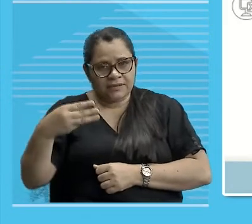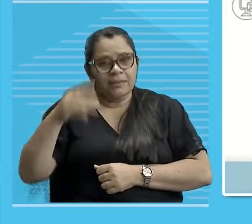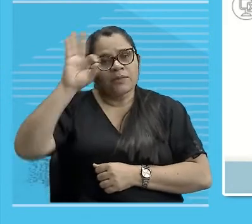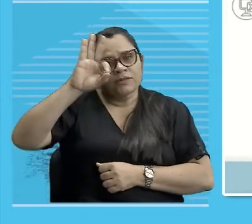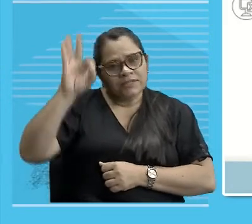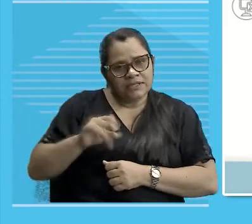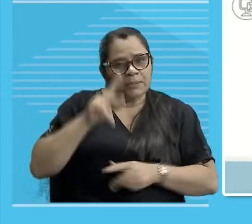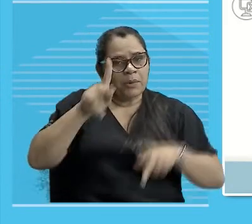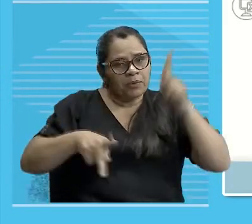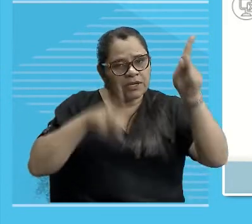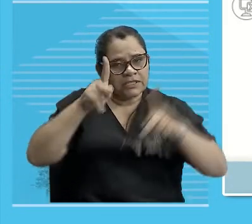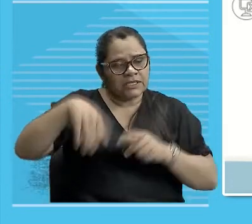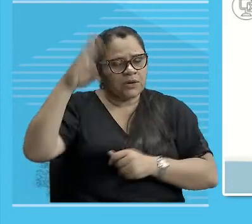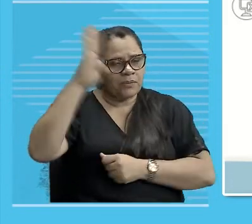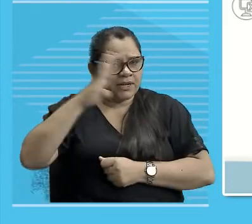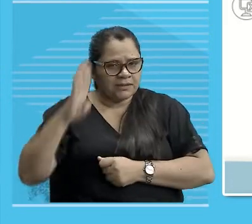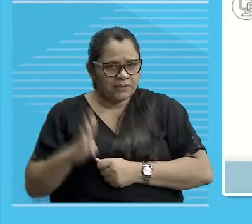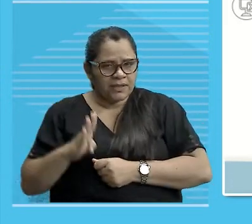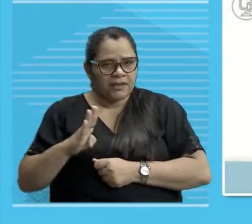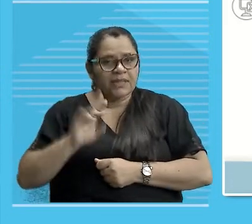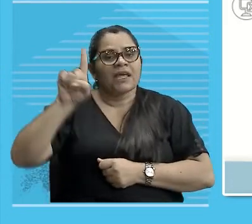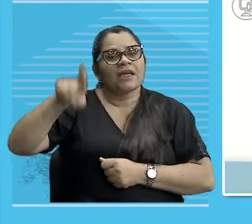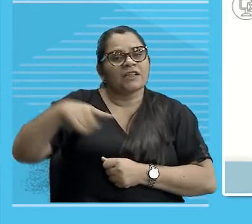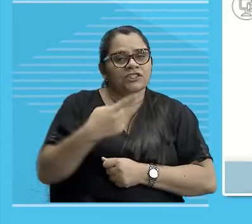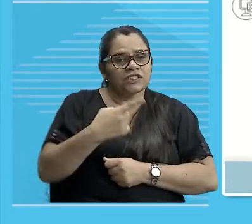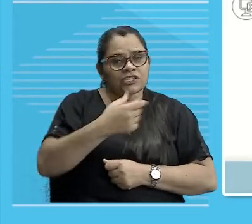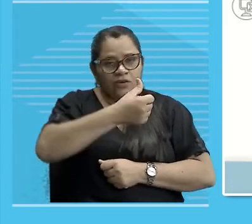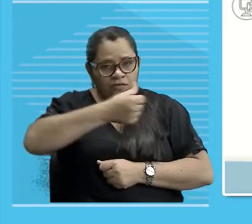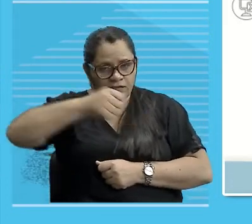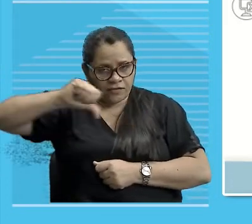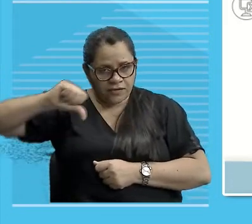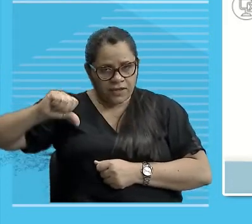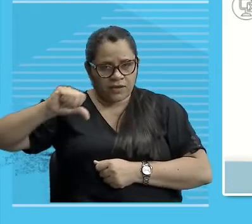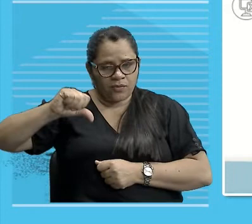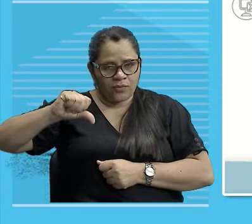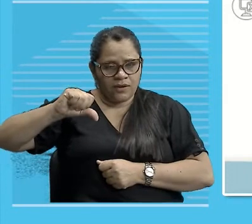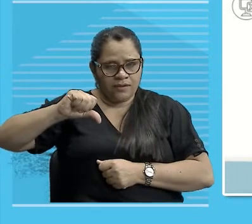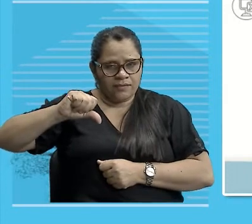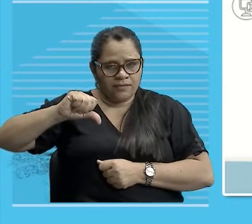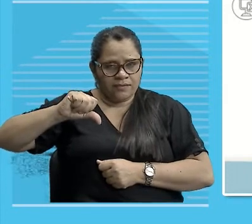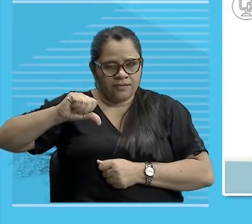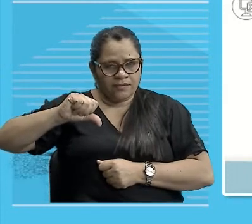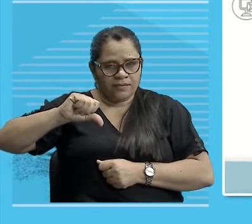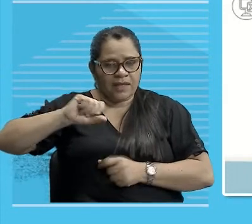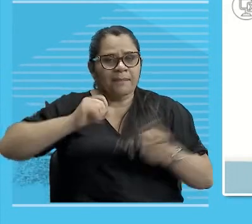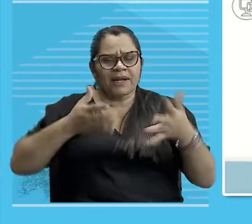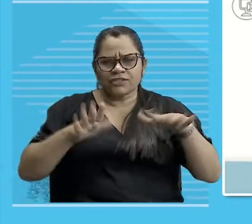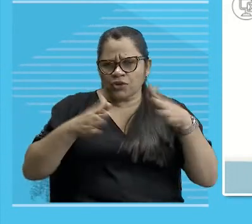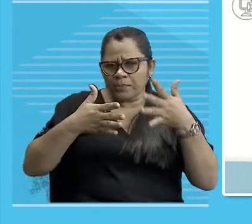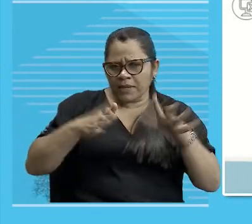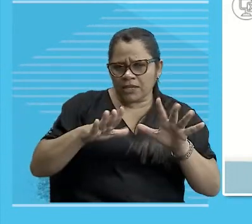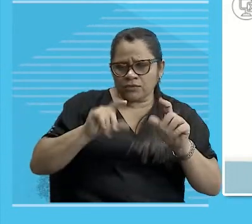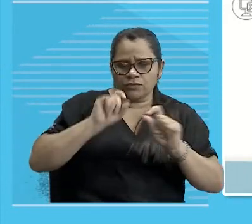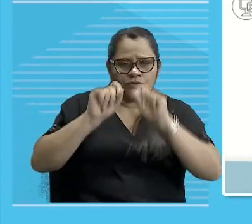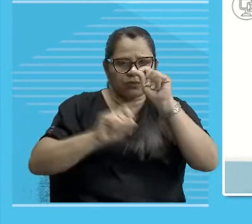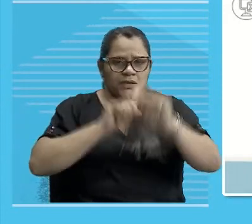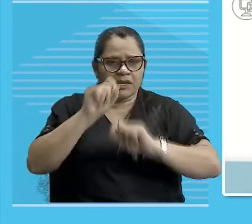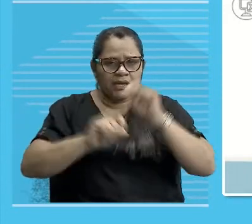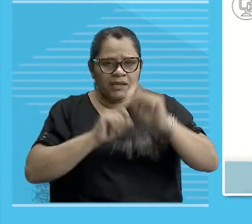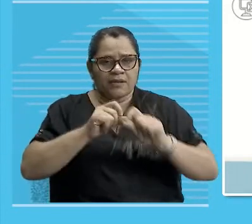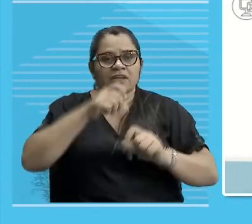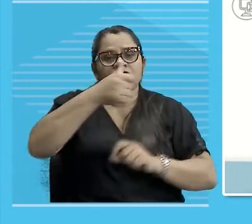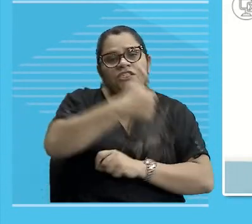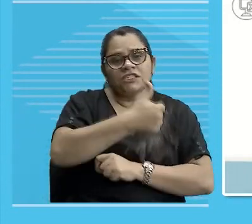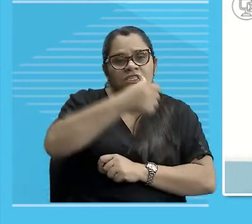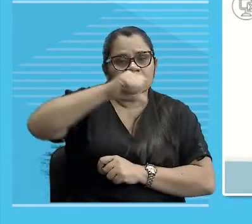de 215 milhões de habitantes, daria aí algo aproximado aí,